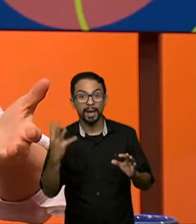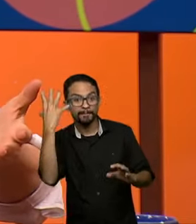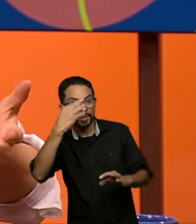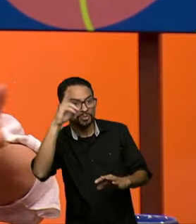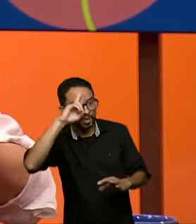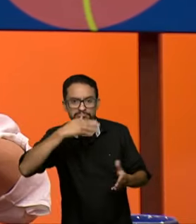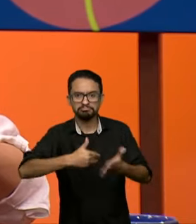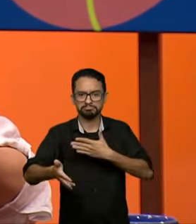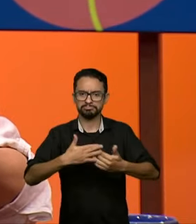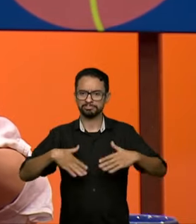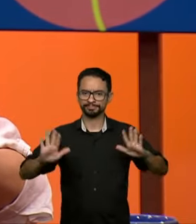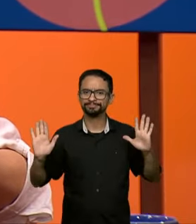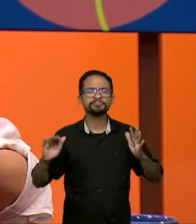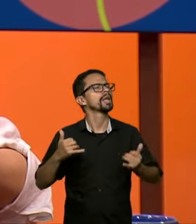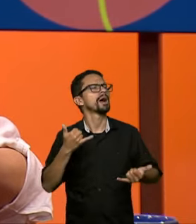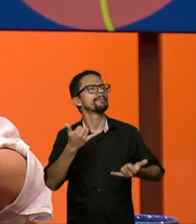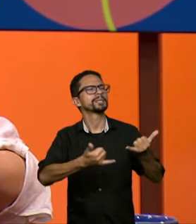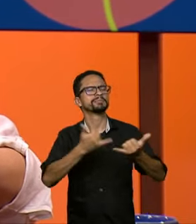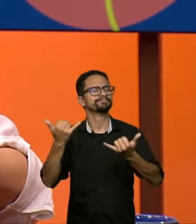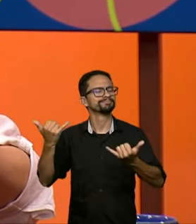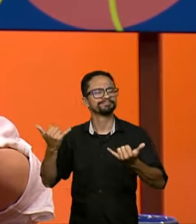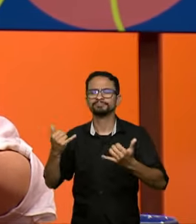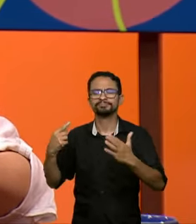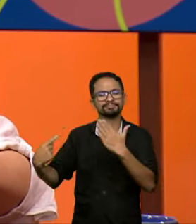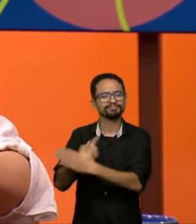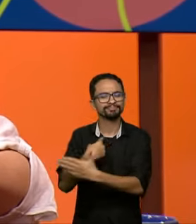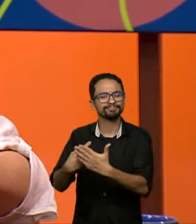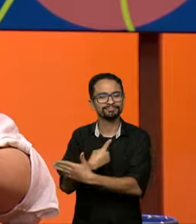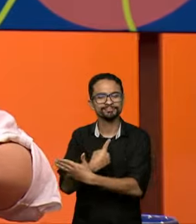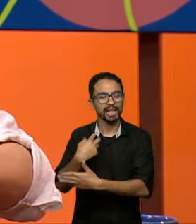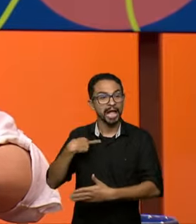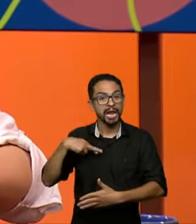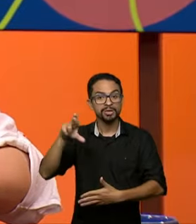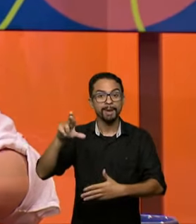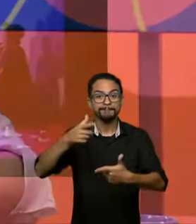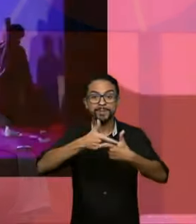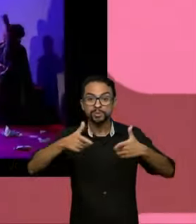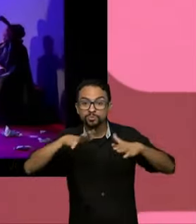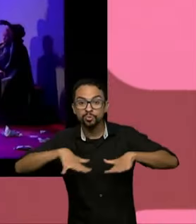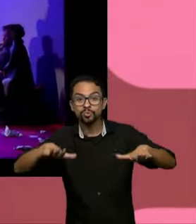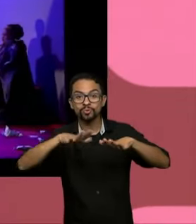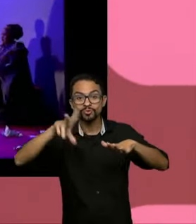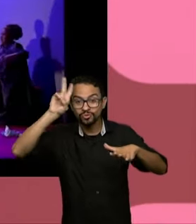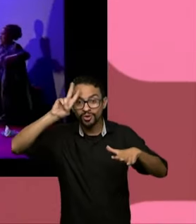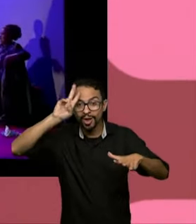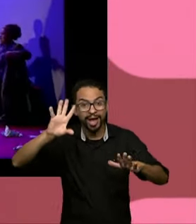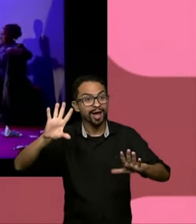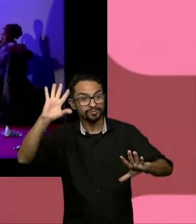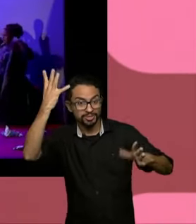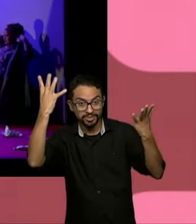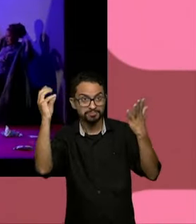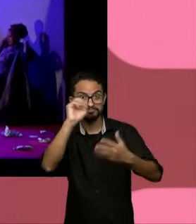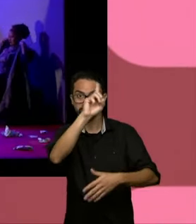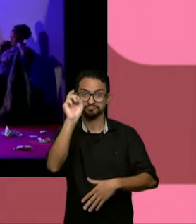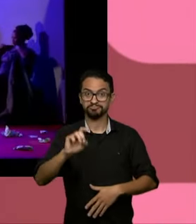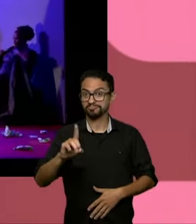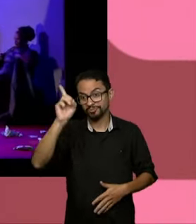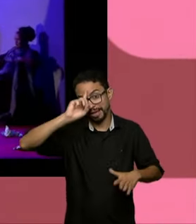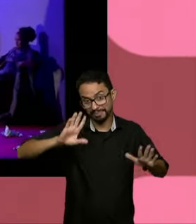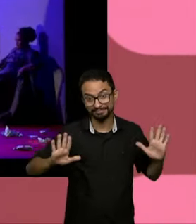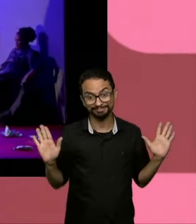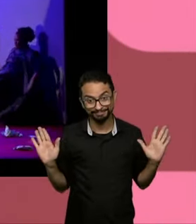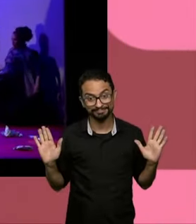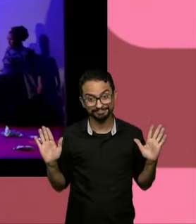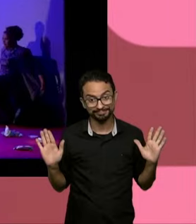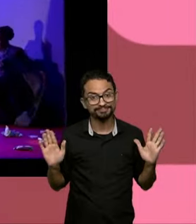importa. Eu até brinco quando as pessoas perguntam, que eu falo assim, gente, a maioria das religiões é assim, são histórias que ninguém sabe se aconteceu de verdade, mas a história é tão...